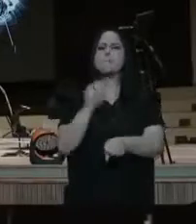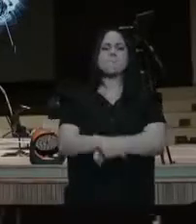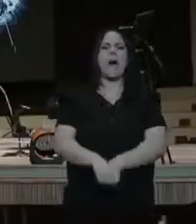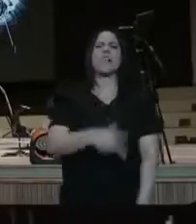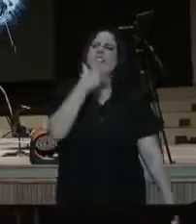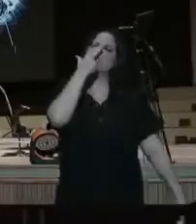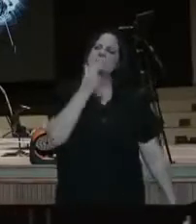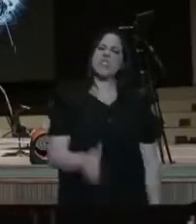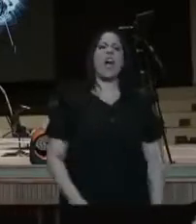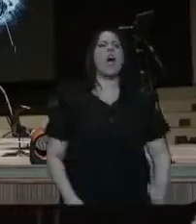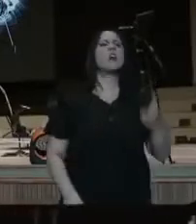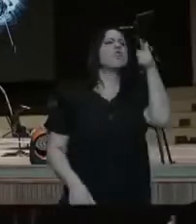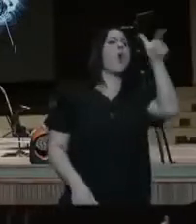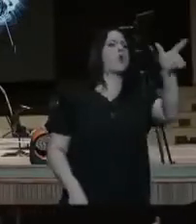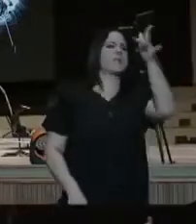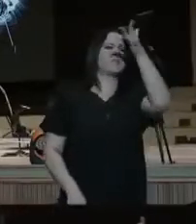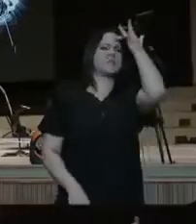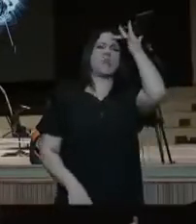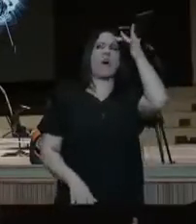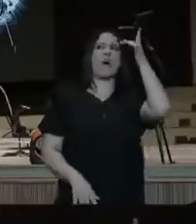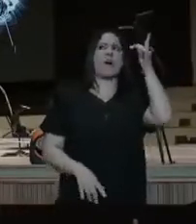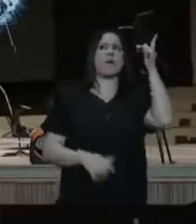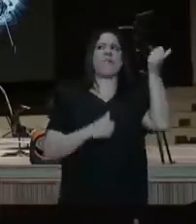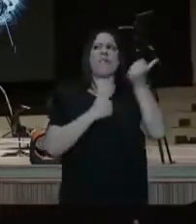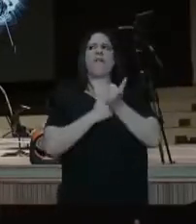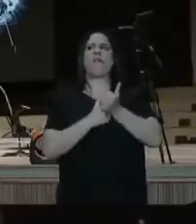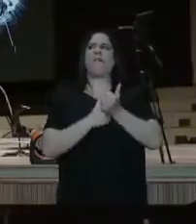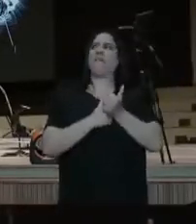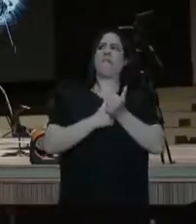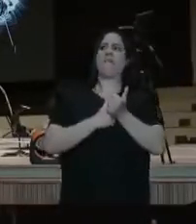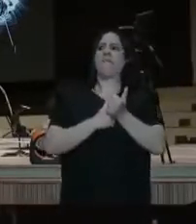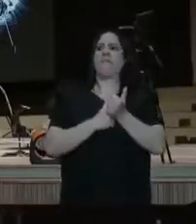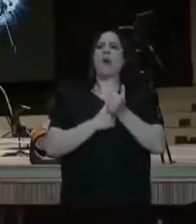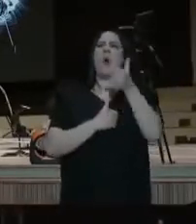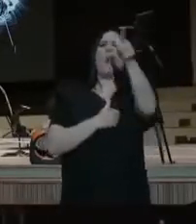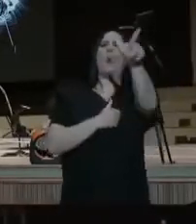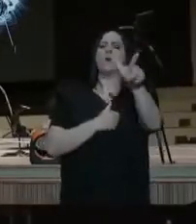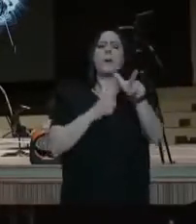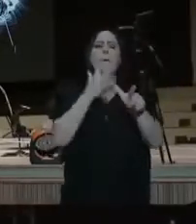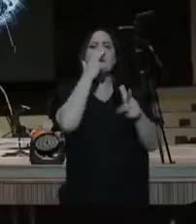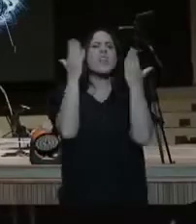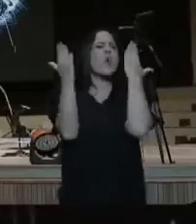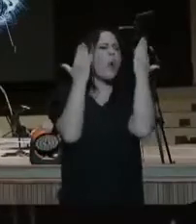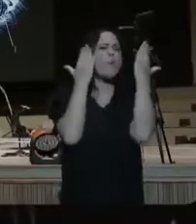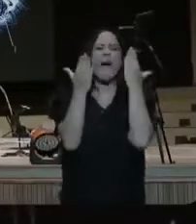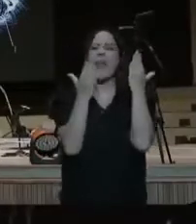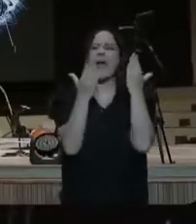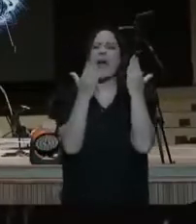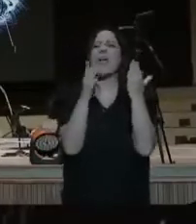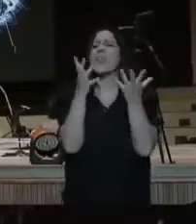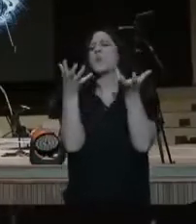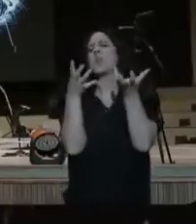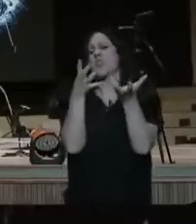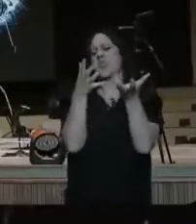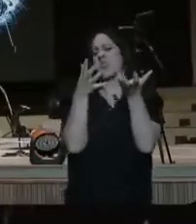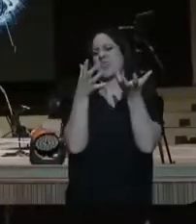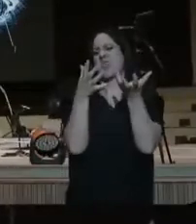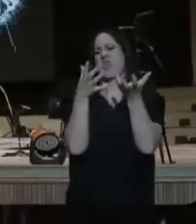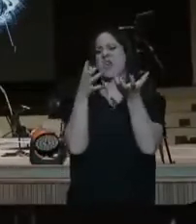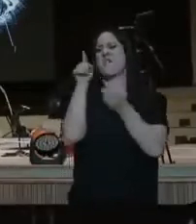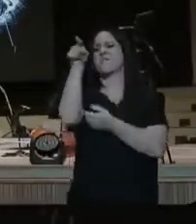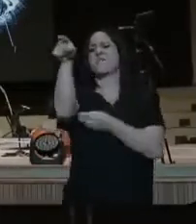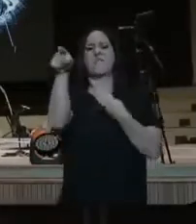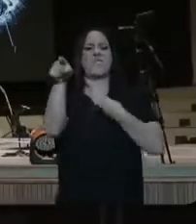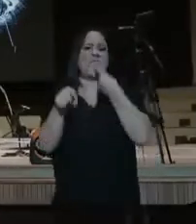ser outra pessoa para desculpar com o outro e dizer eu queria tanto cumprir o propósito